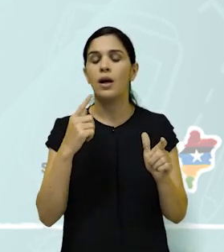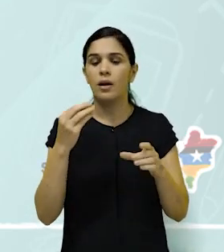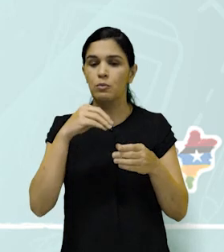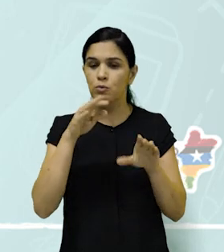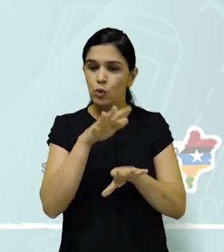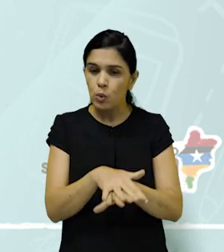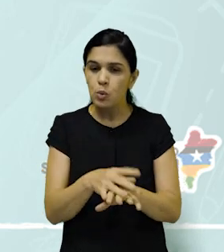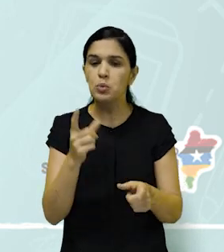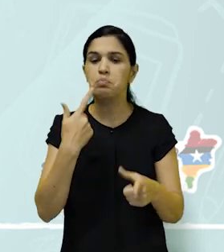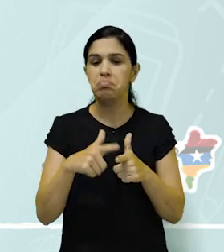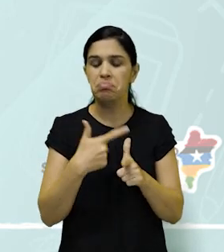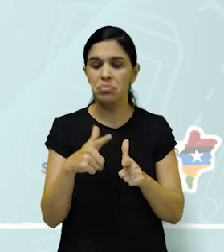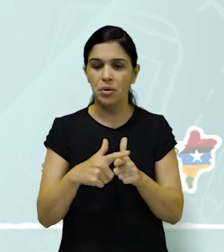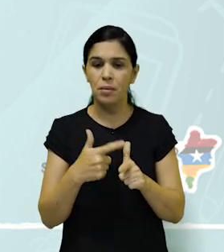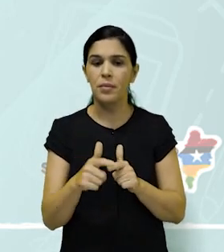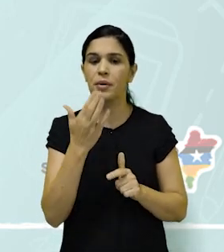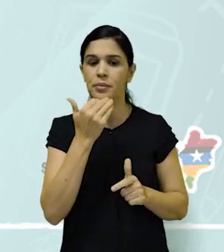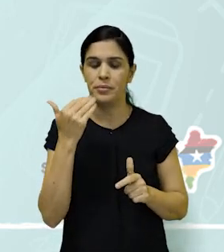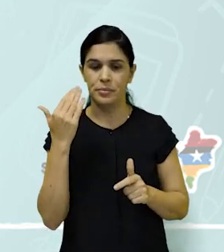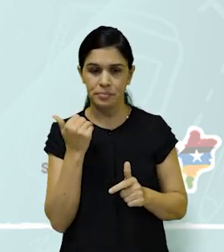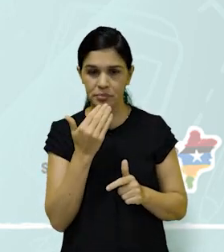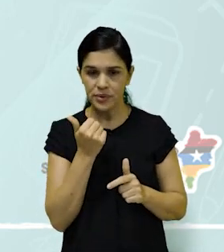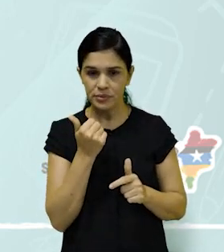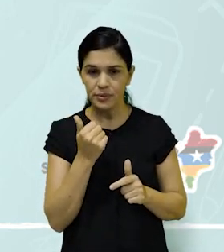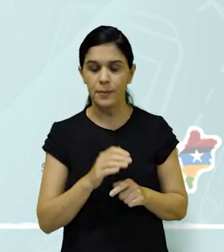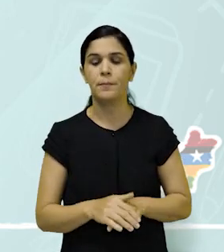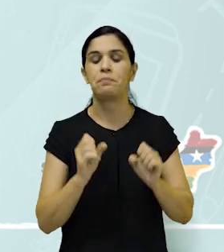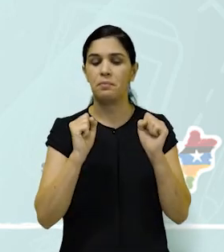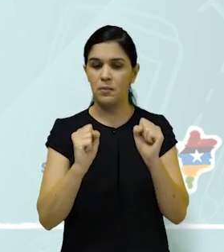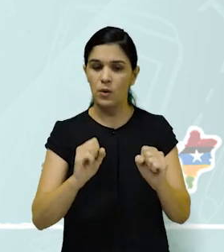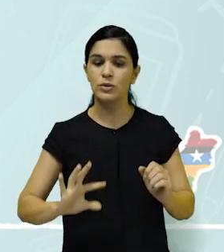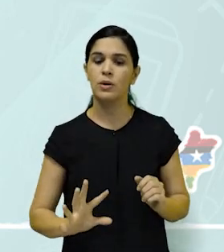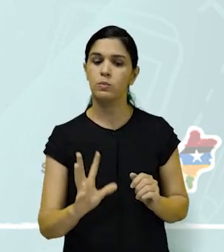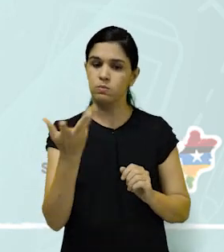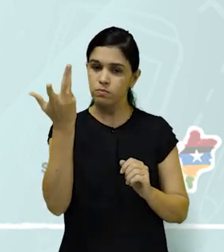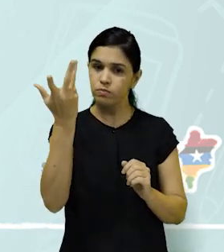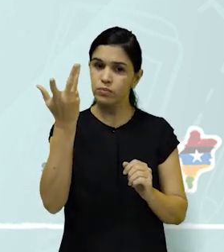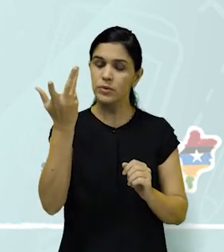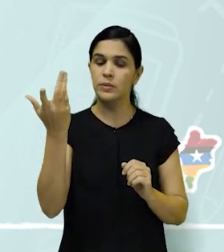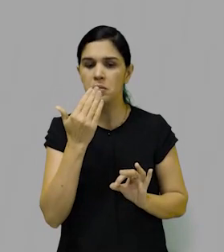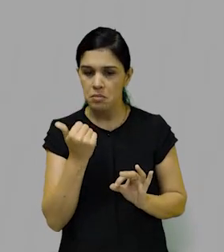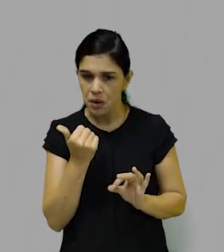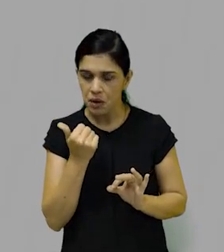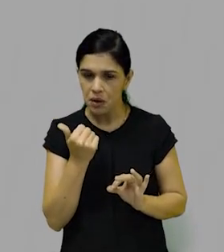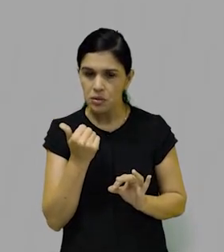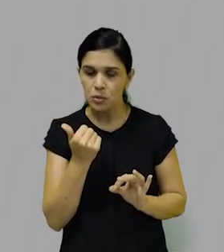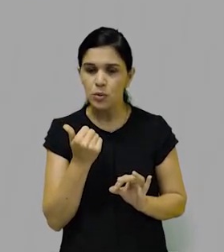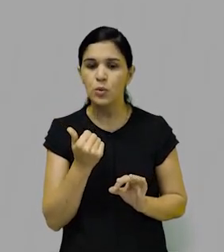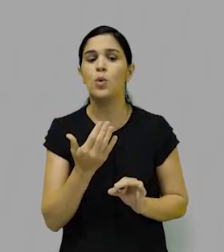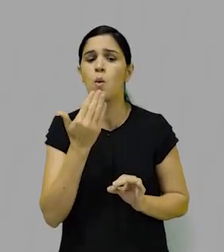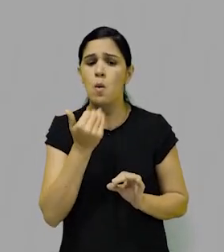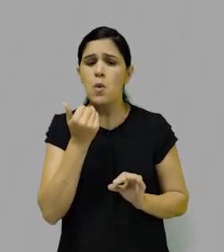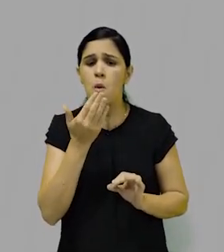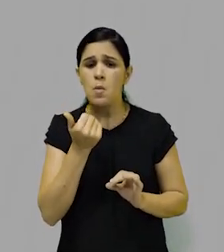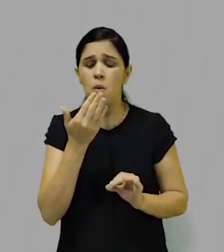nervosa comem em grande quantidade, vômitos forçados, uso de laxantes e